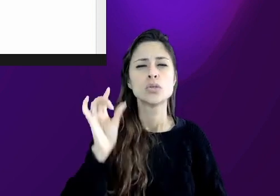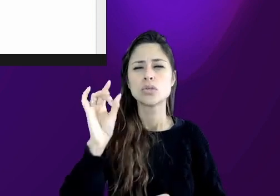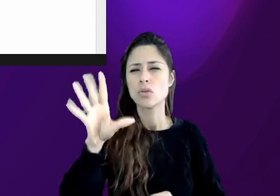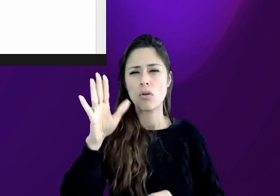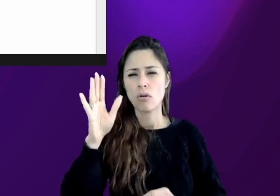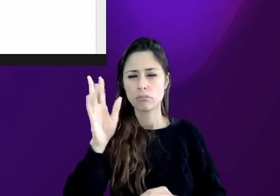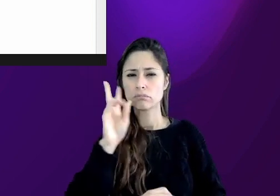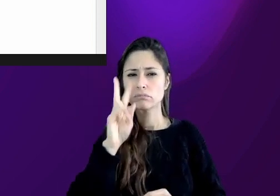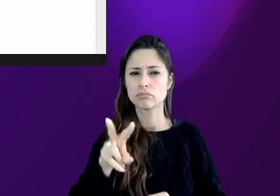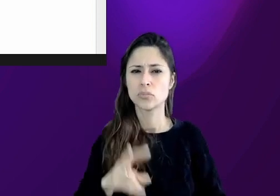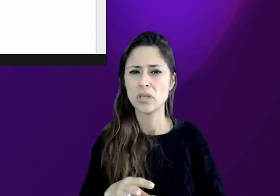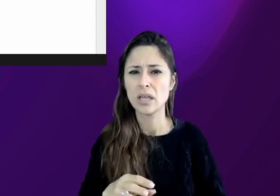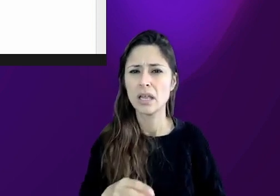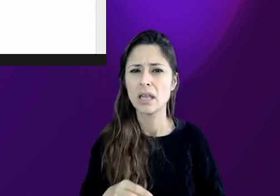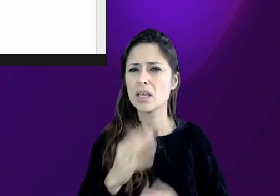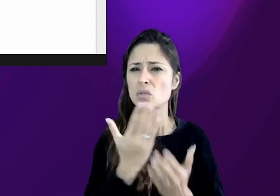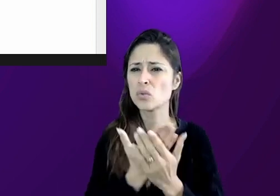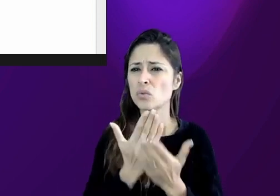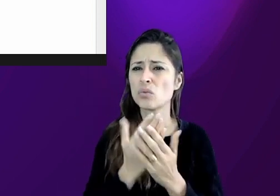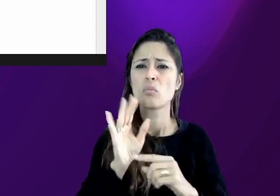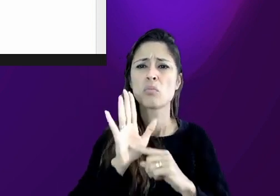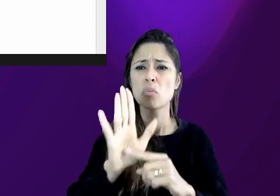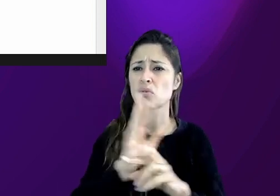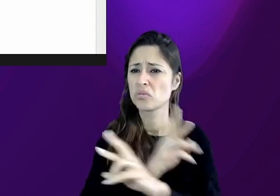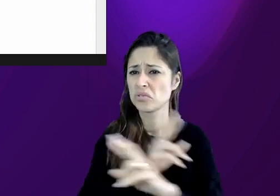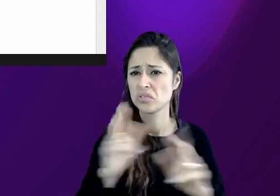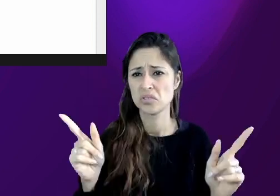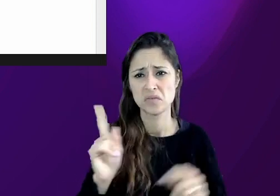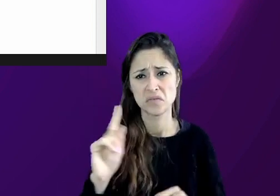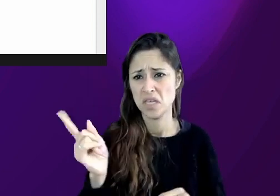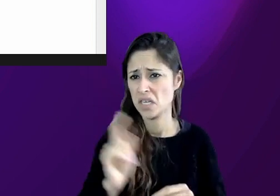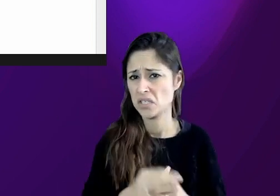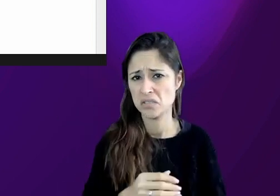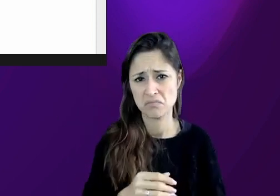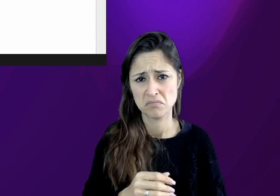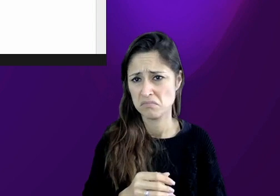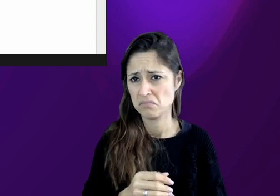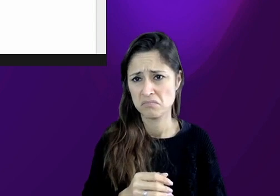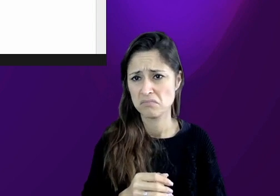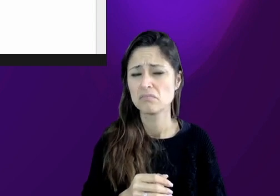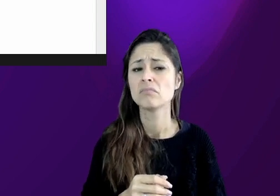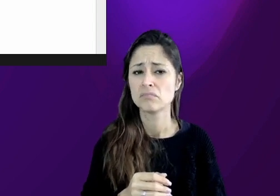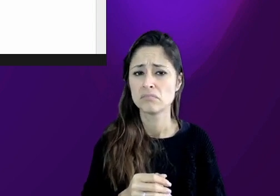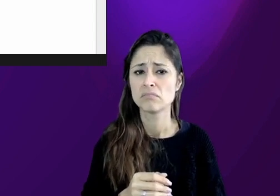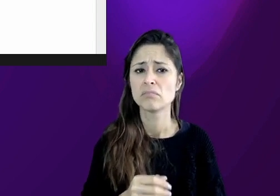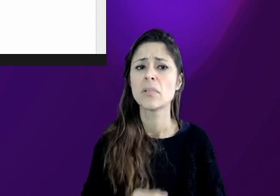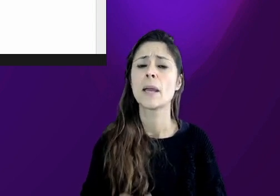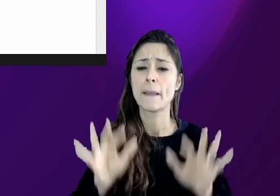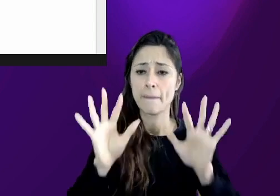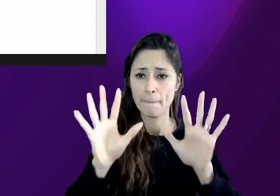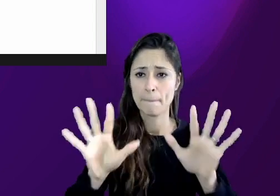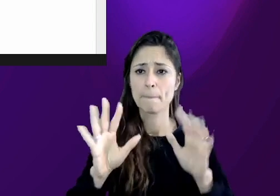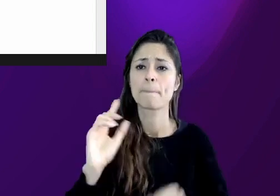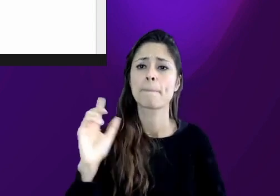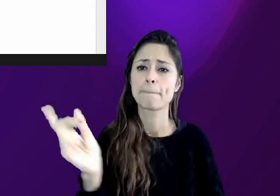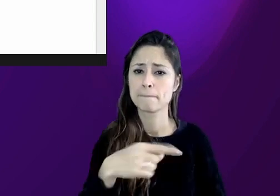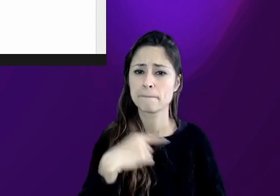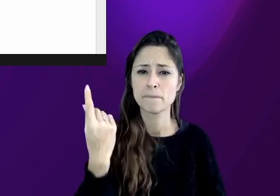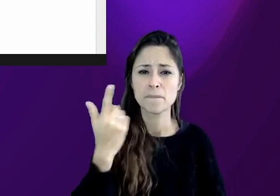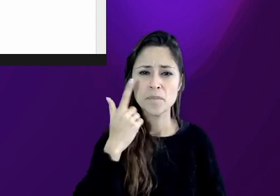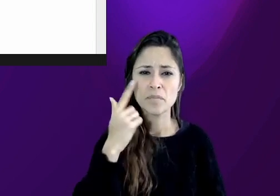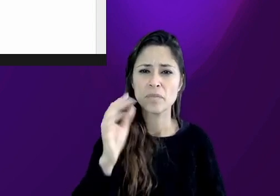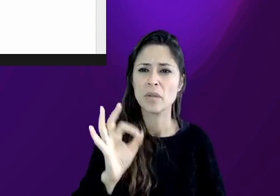não mostrou diferença em sobrevida, mas o esquema com Genzar é esquisito. Mas a gente vê aí uma porcentagem de